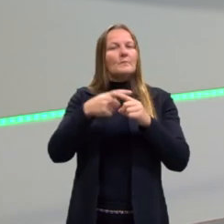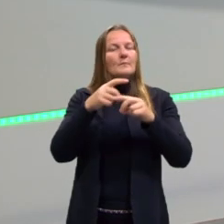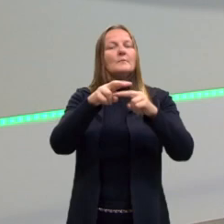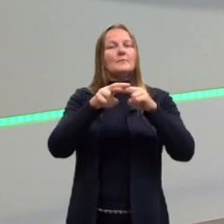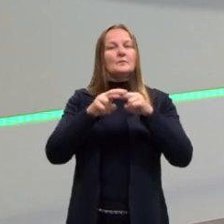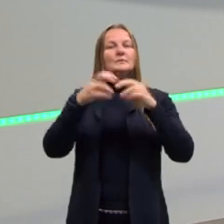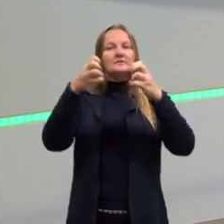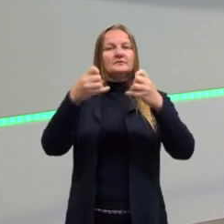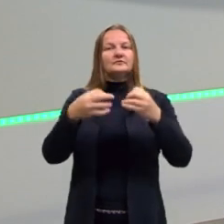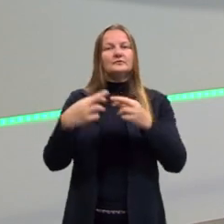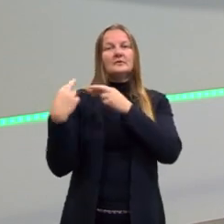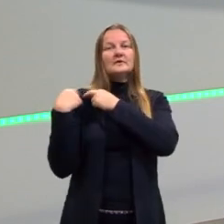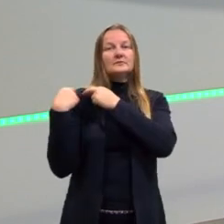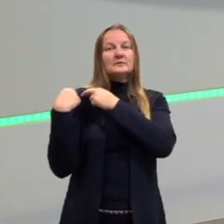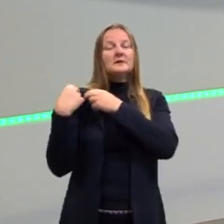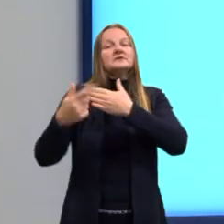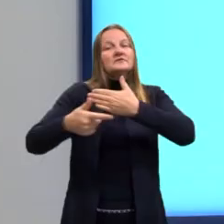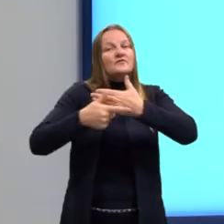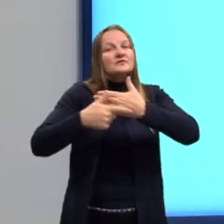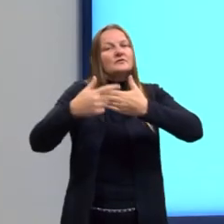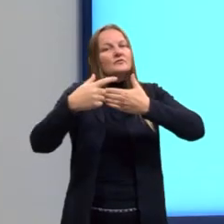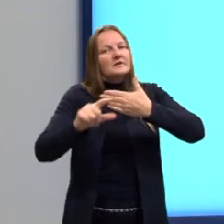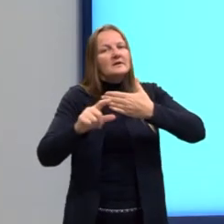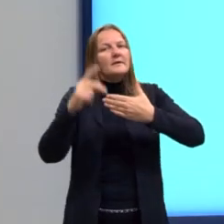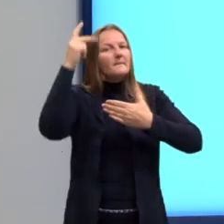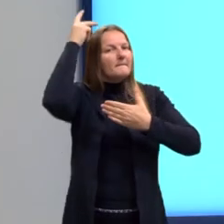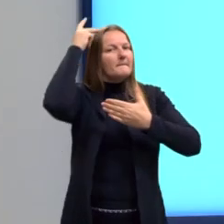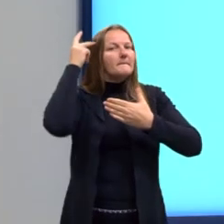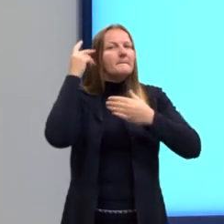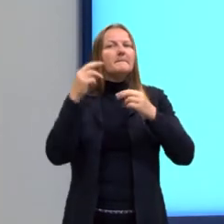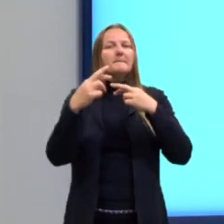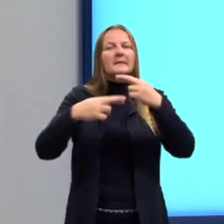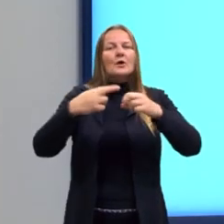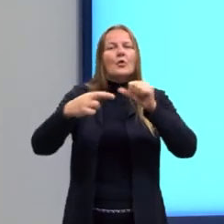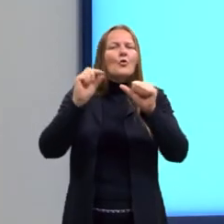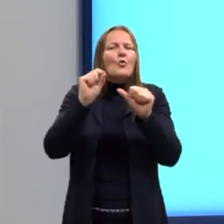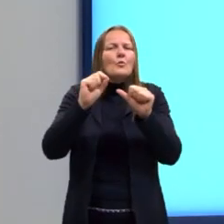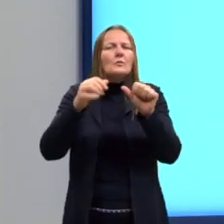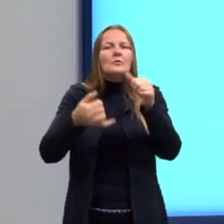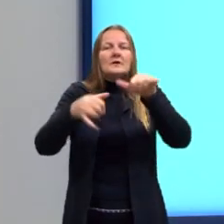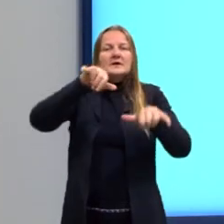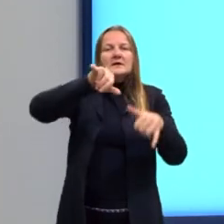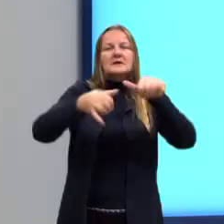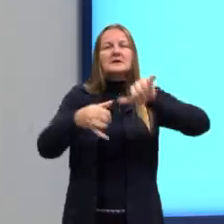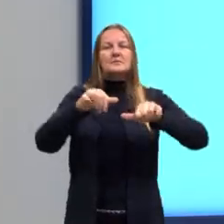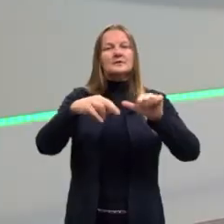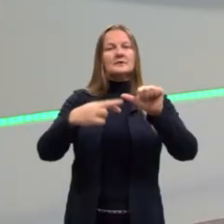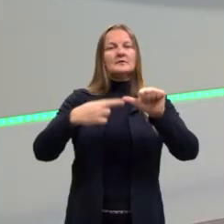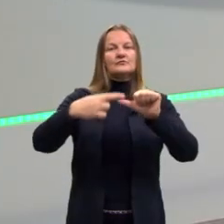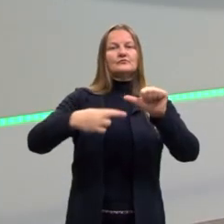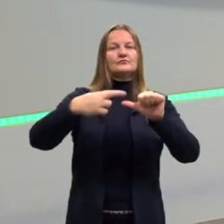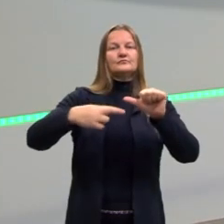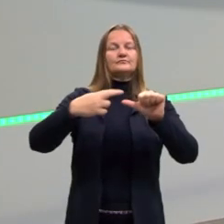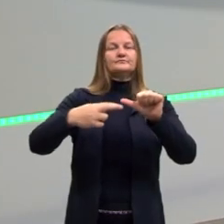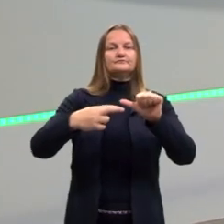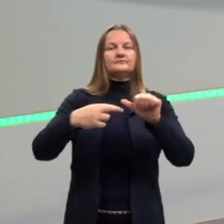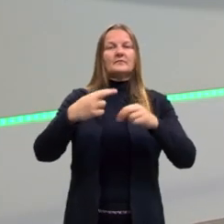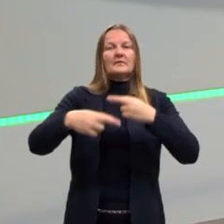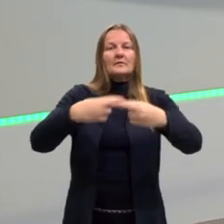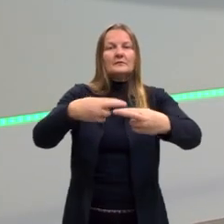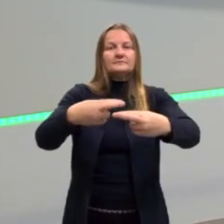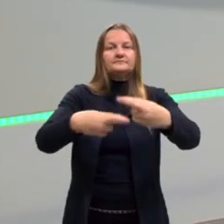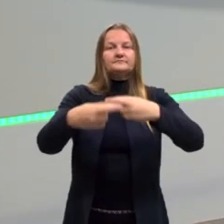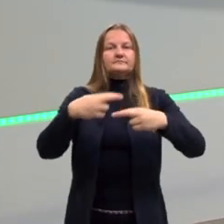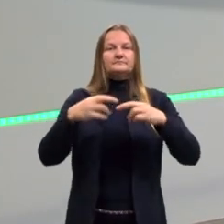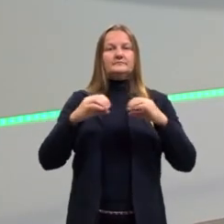ela responsável e aqui eu trouxe a reação química aqui aparece que é reversível